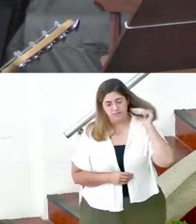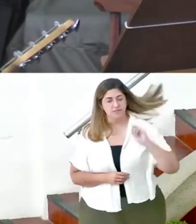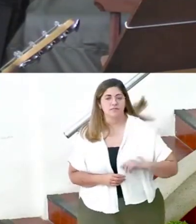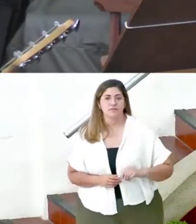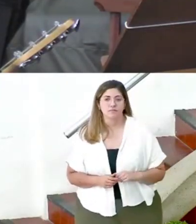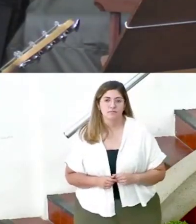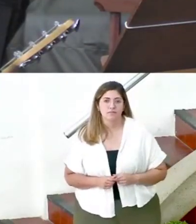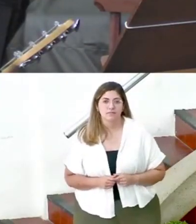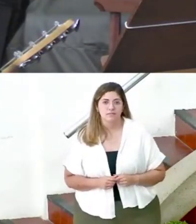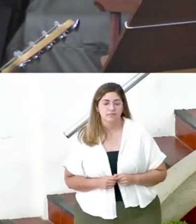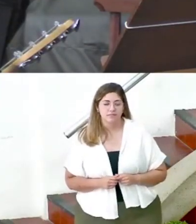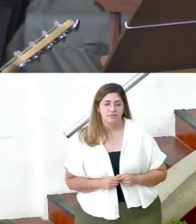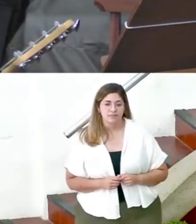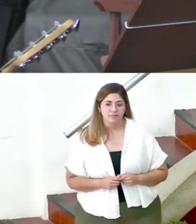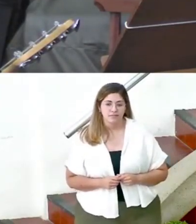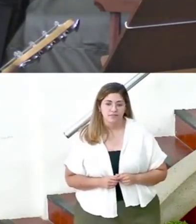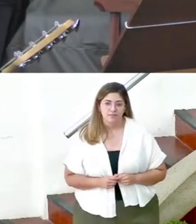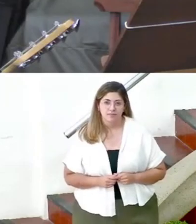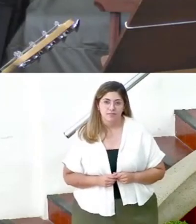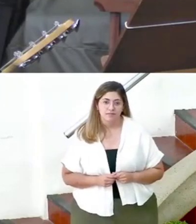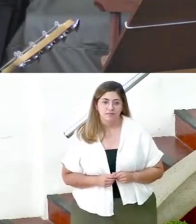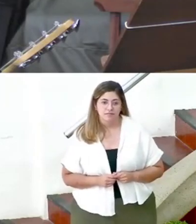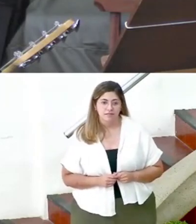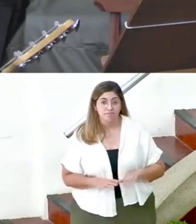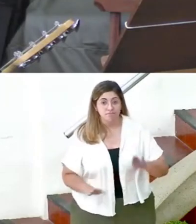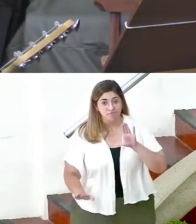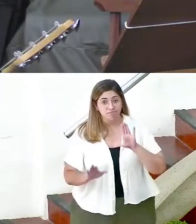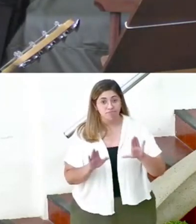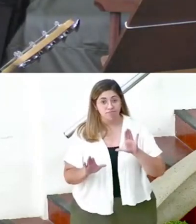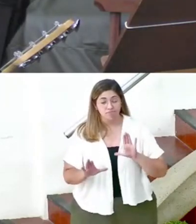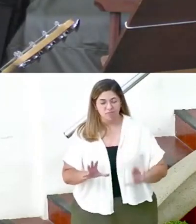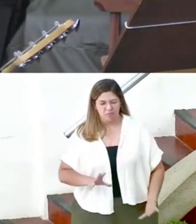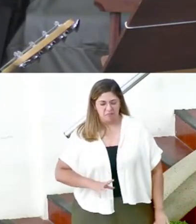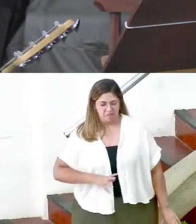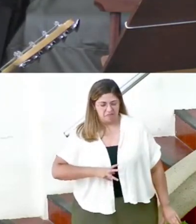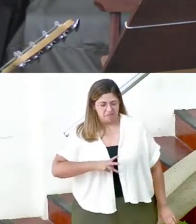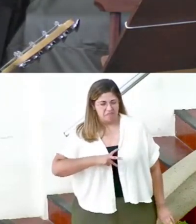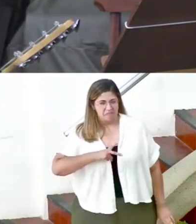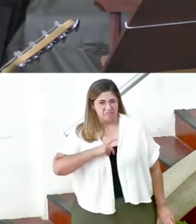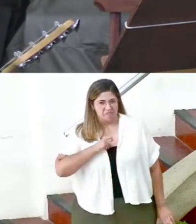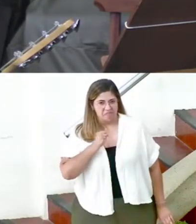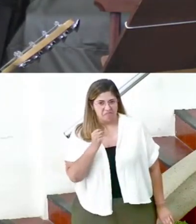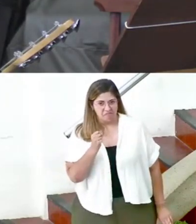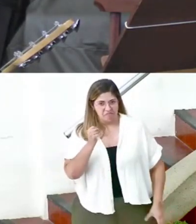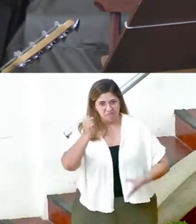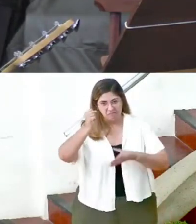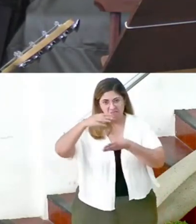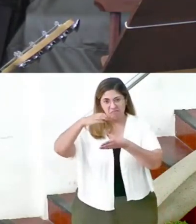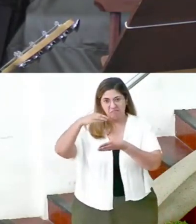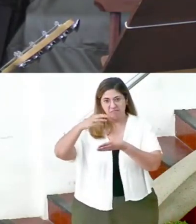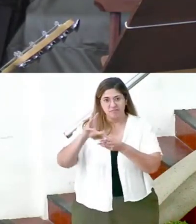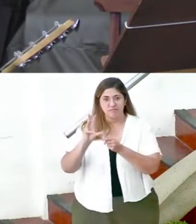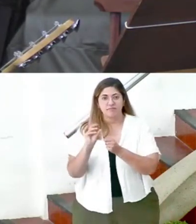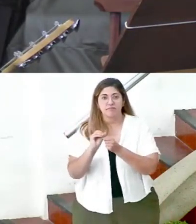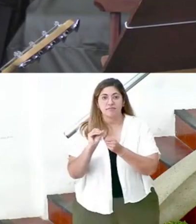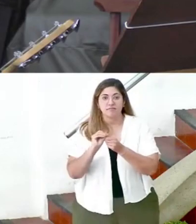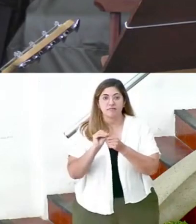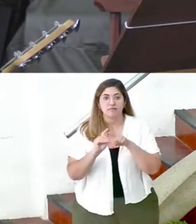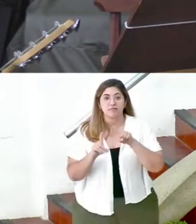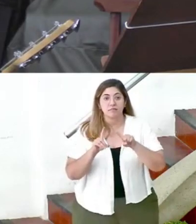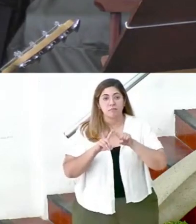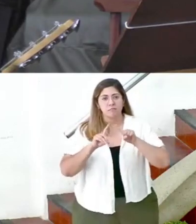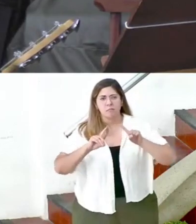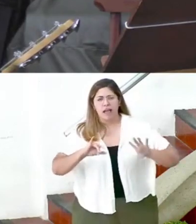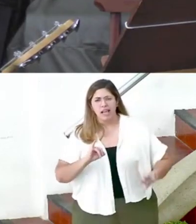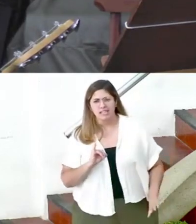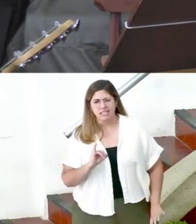de Corinto, que ela talvez estivesse se orgulhando da sua fé. E Paulo queria que se ela se